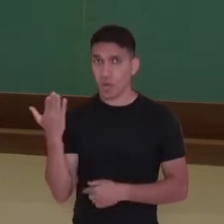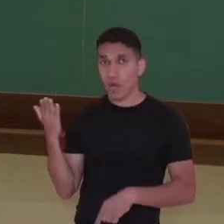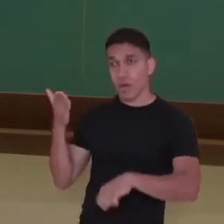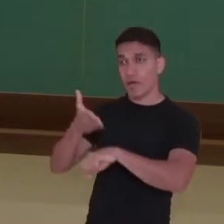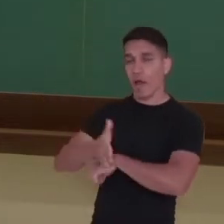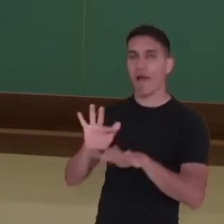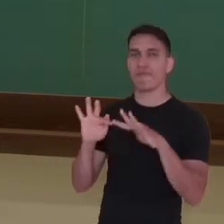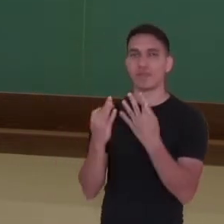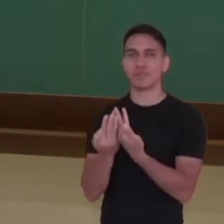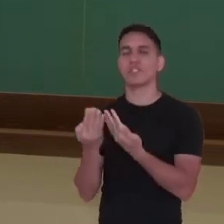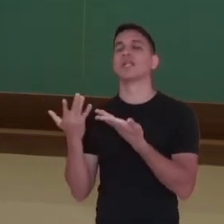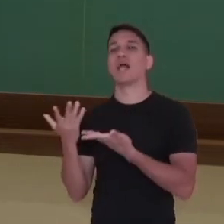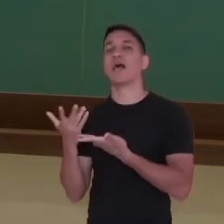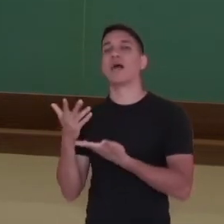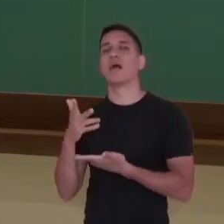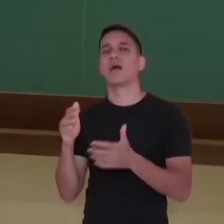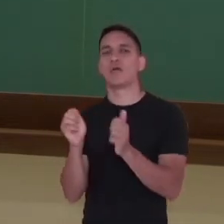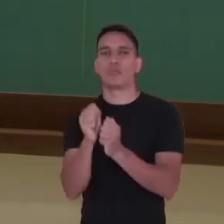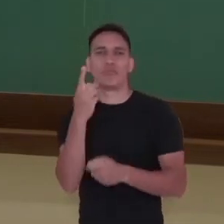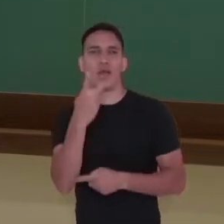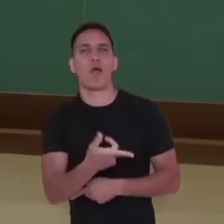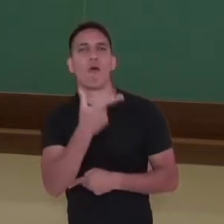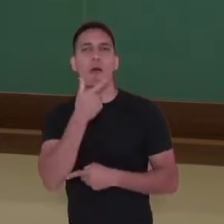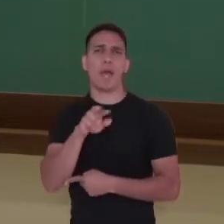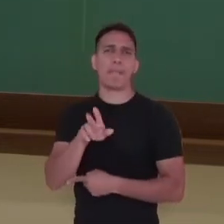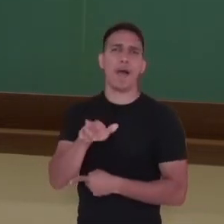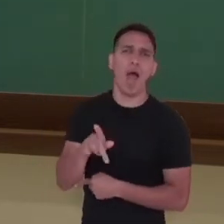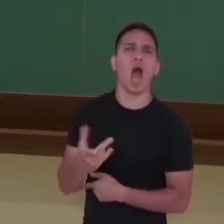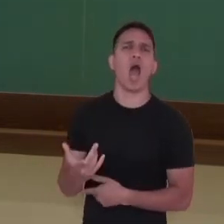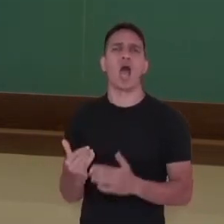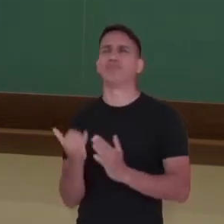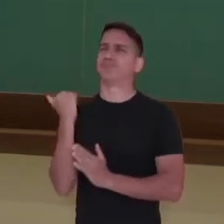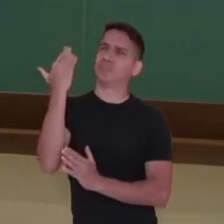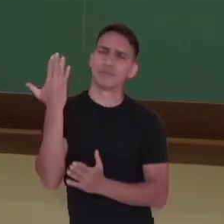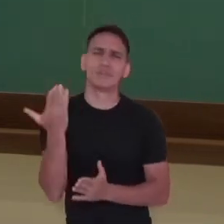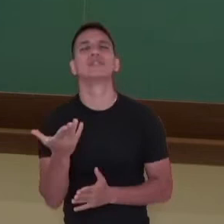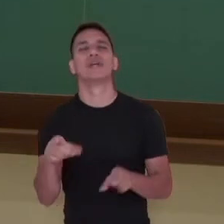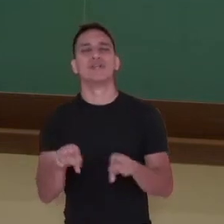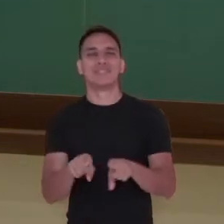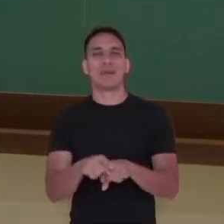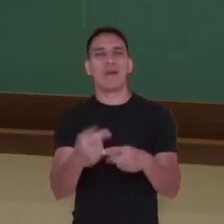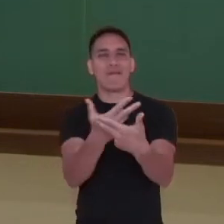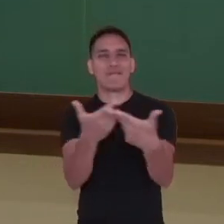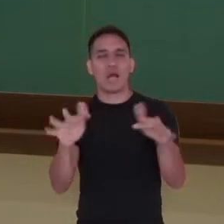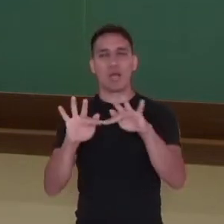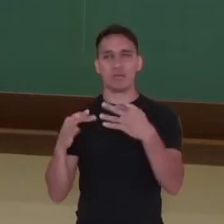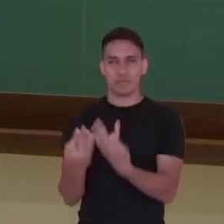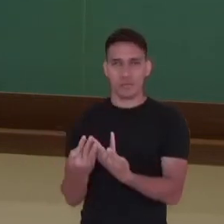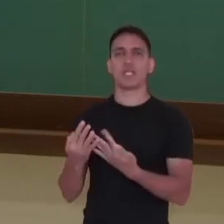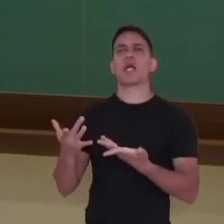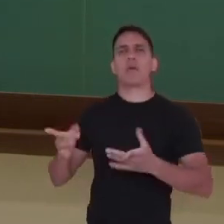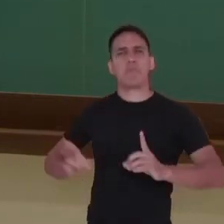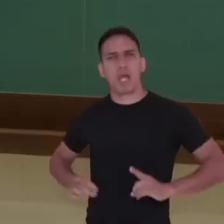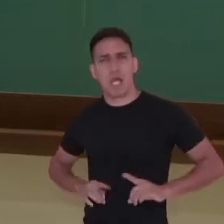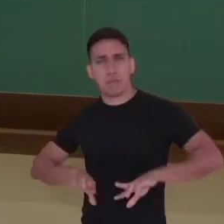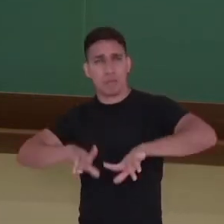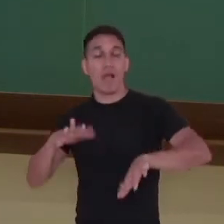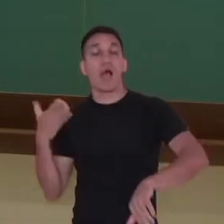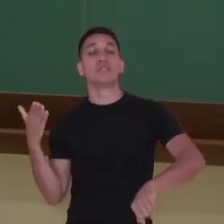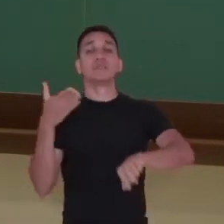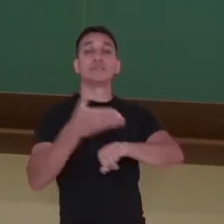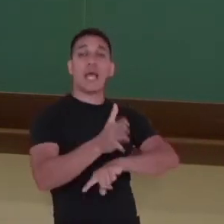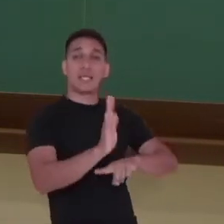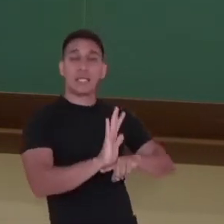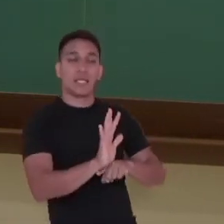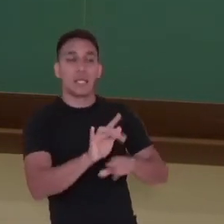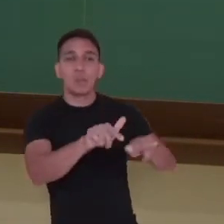sua família, com o seu irmãozão, com a madrinha, com o priminho, lá no cinema. A sala ainda